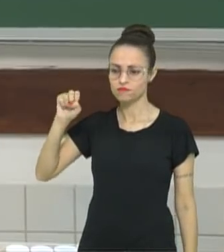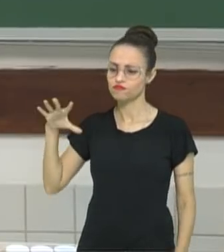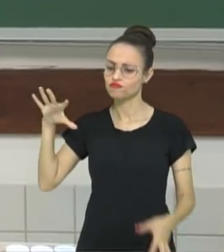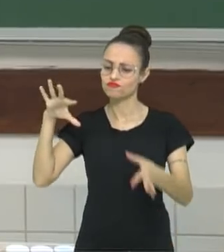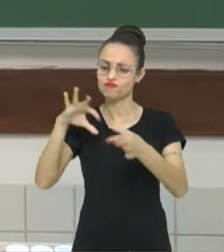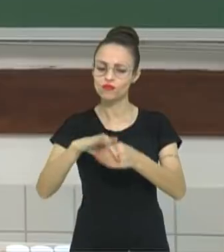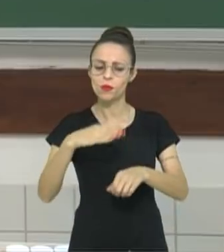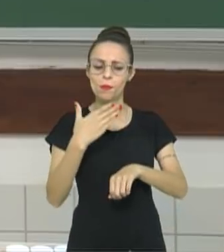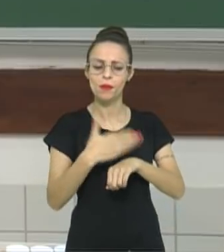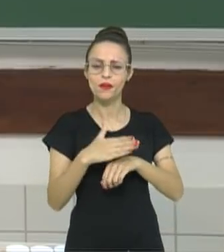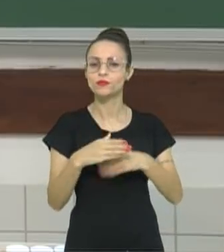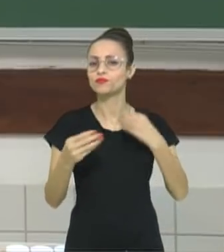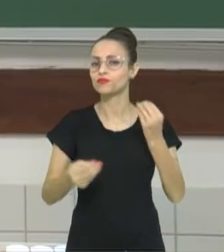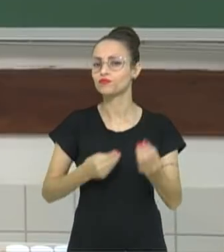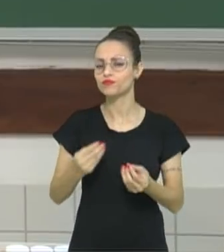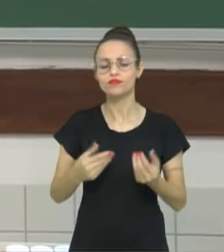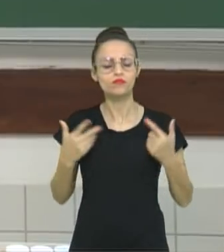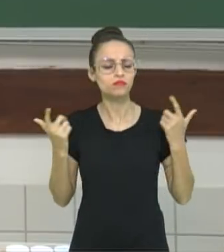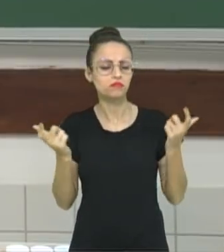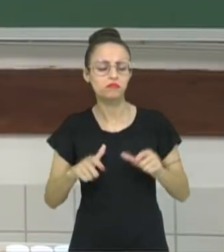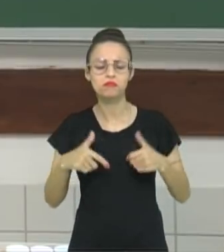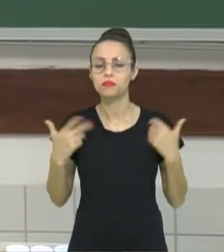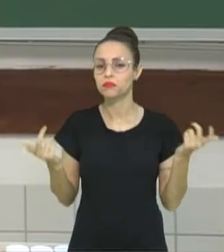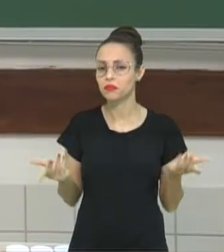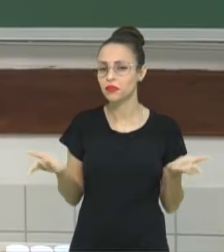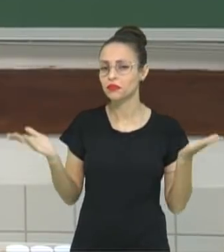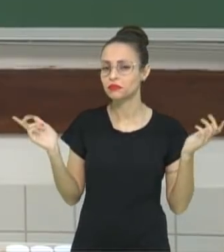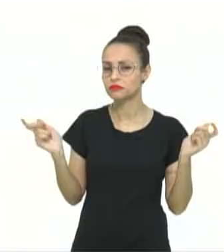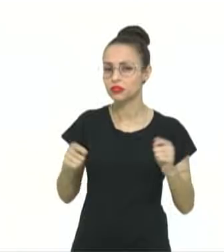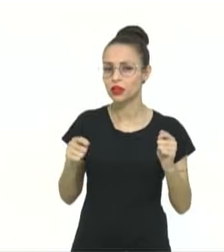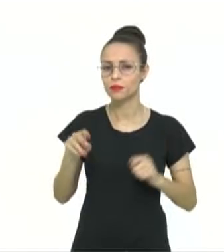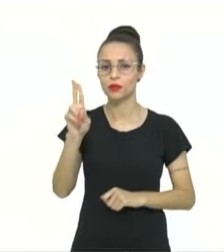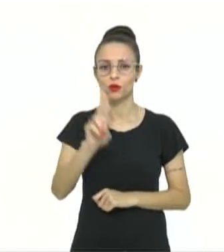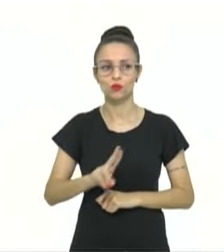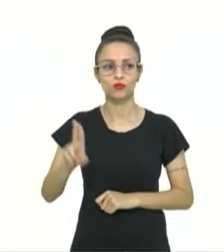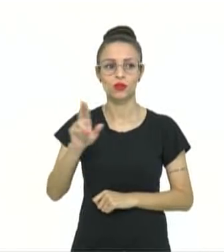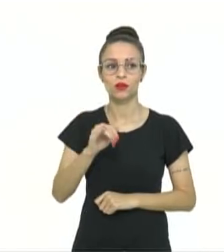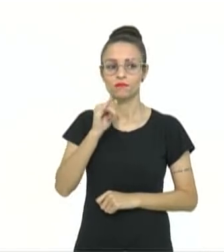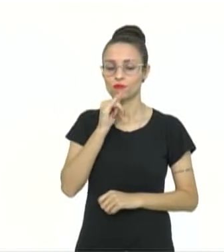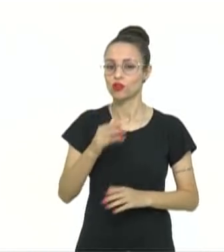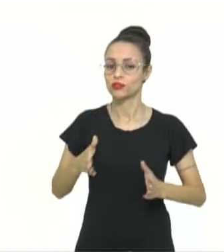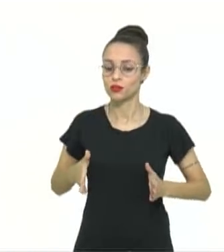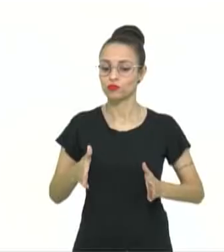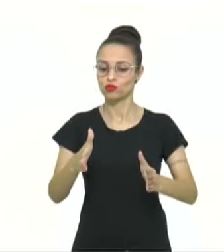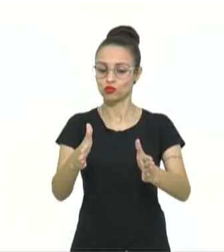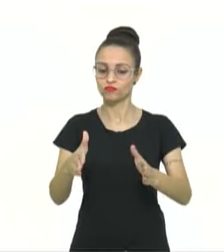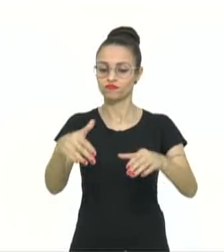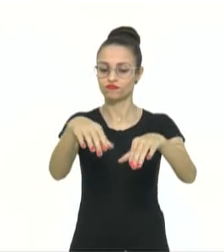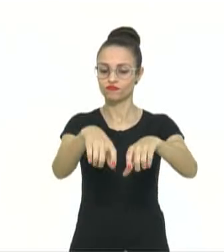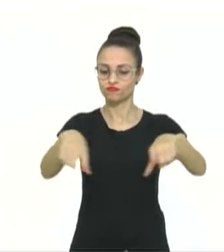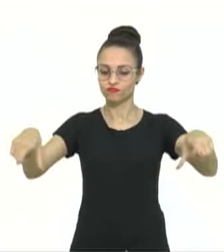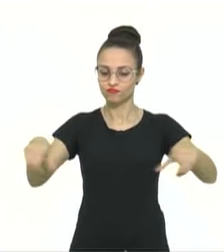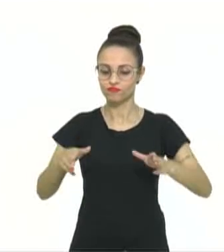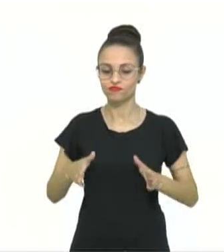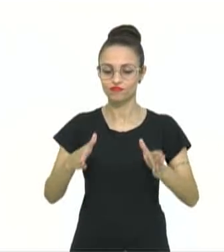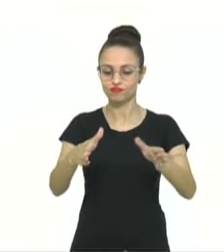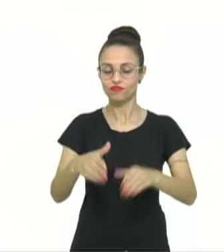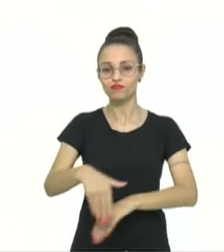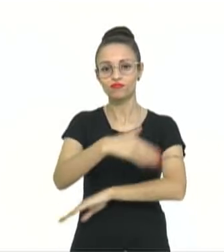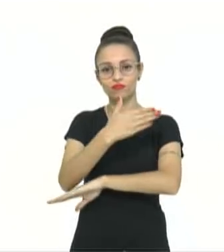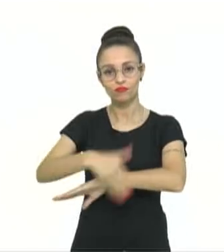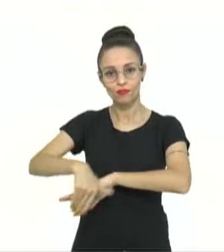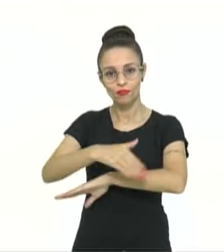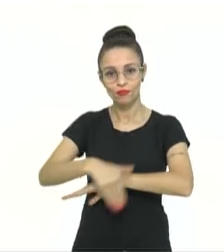podemos utilizar o Teorema de Tales? Então, em cruzamentos de ruas, que eles também são considerados